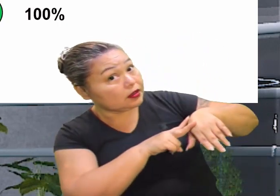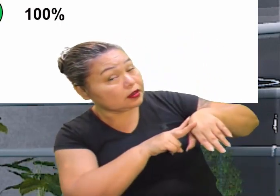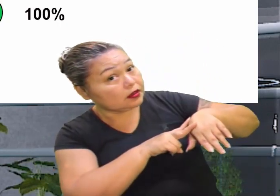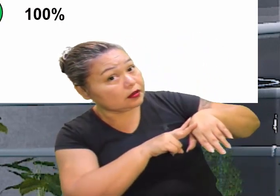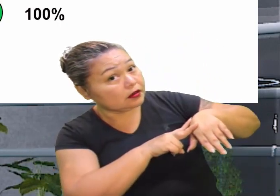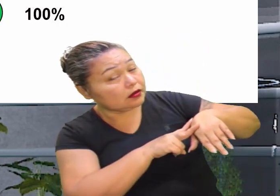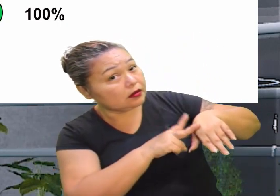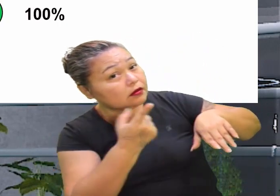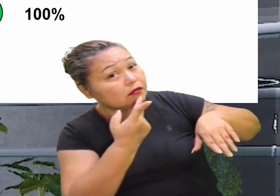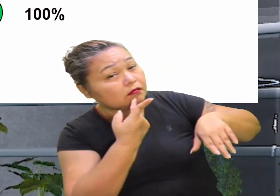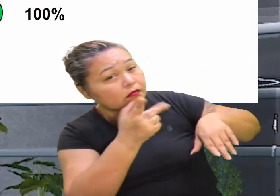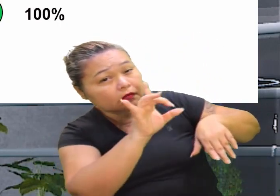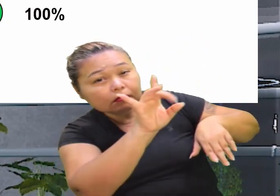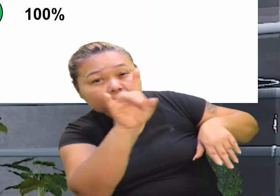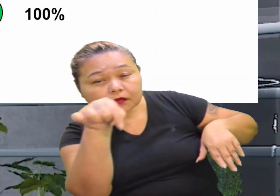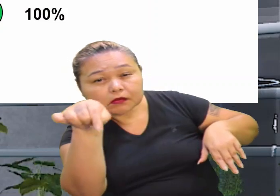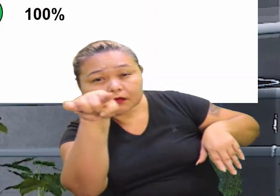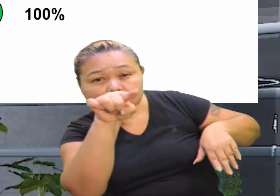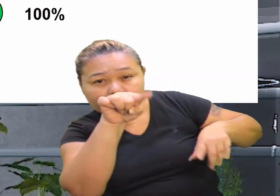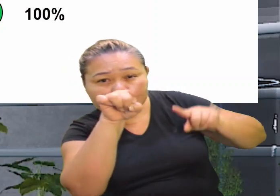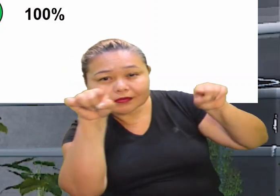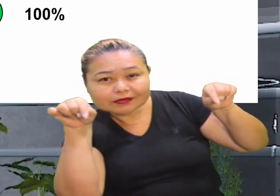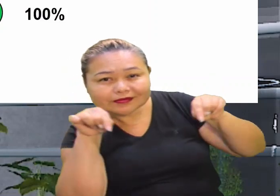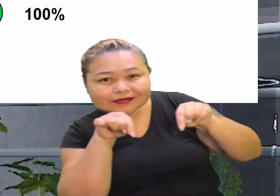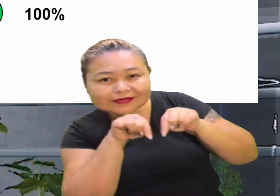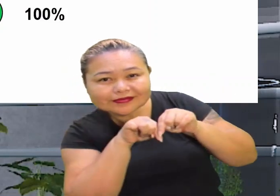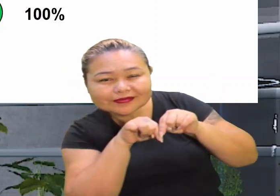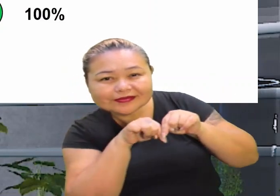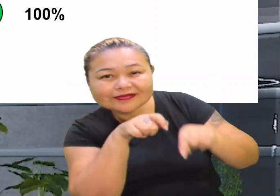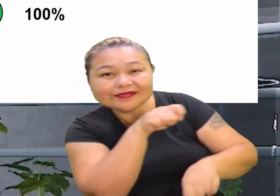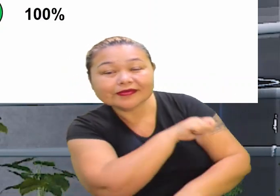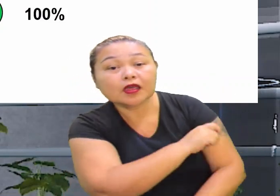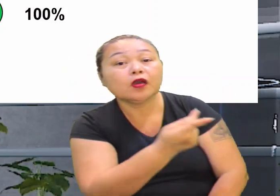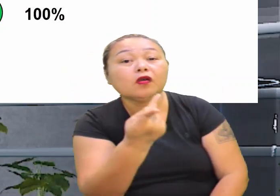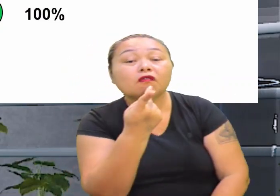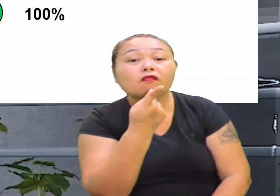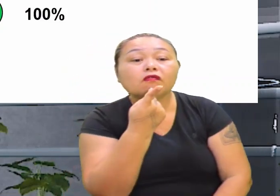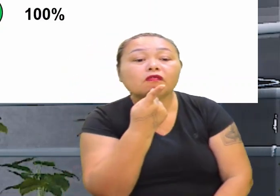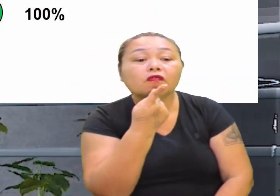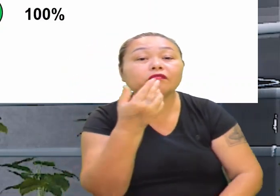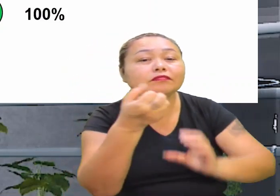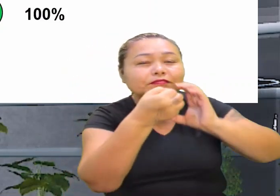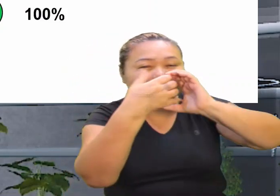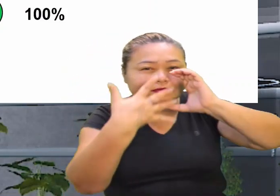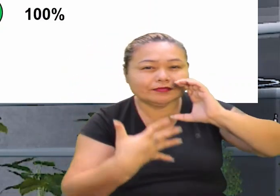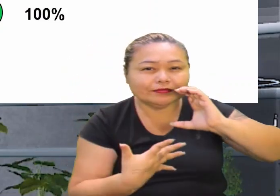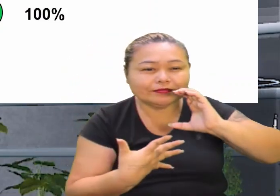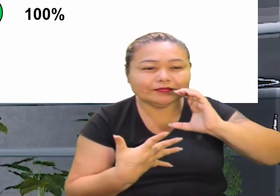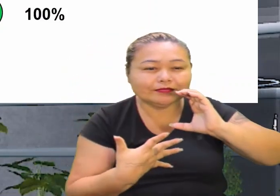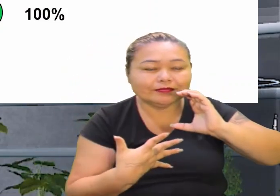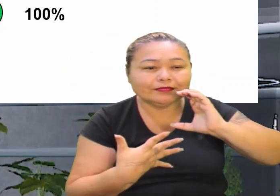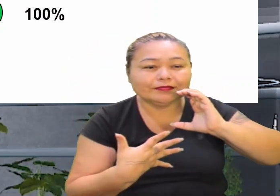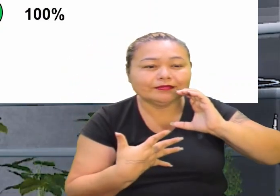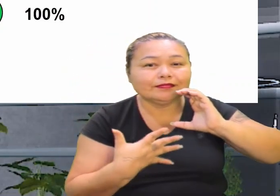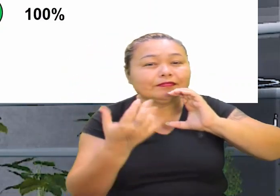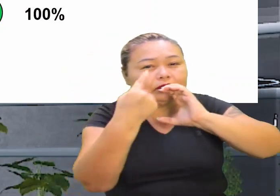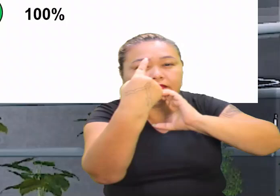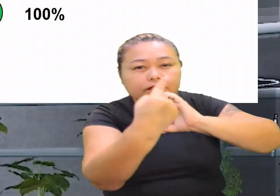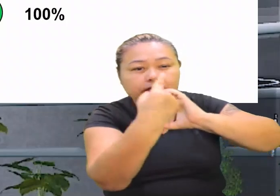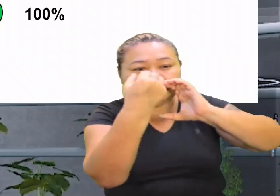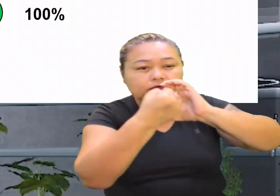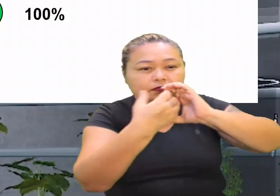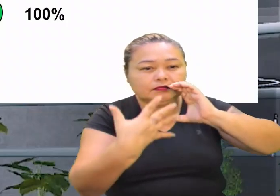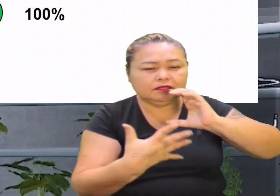Aí eu vou pedir para cada um de vocês aí na sala de aula. Eu vou falar uma característica. A característica de